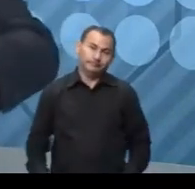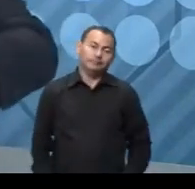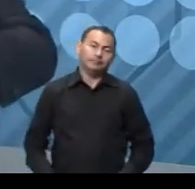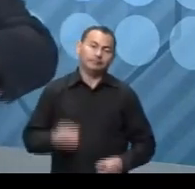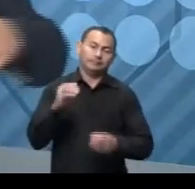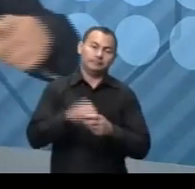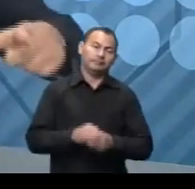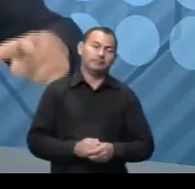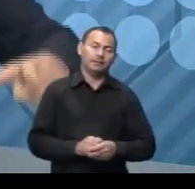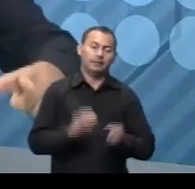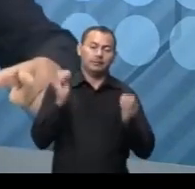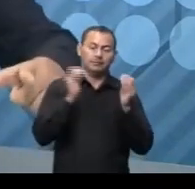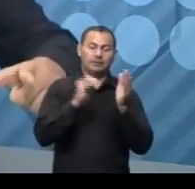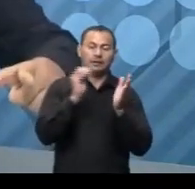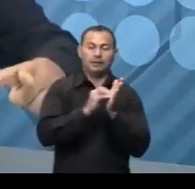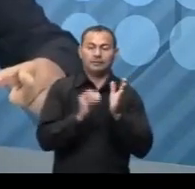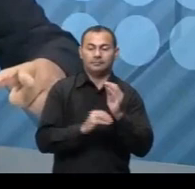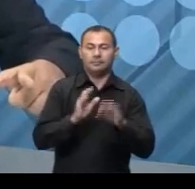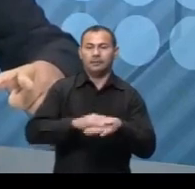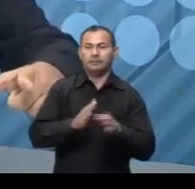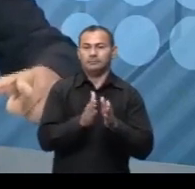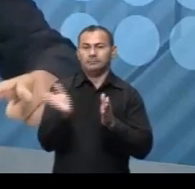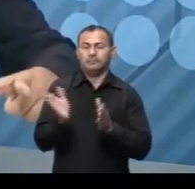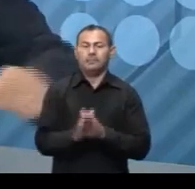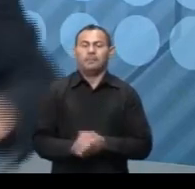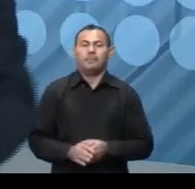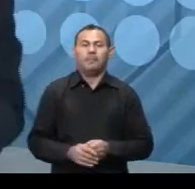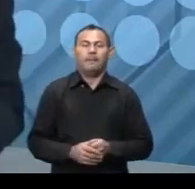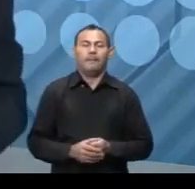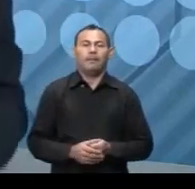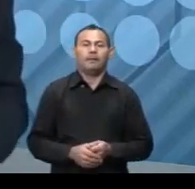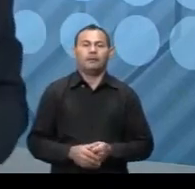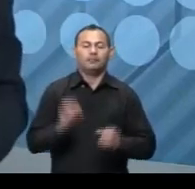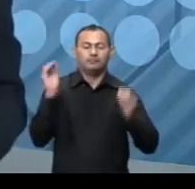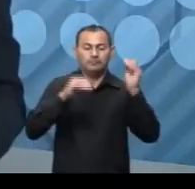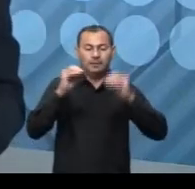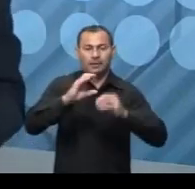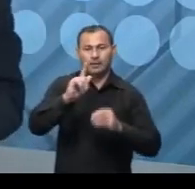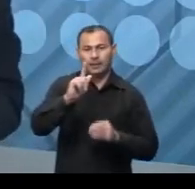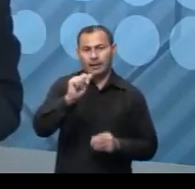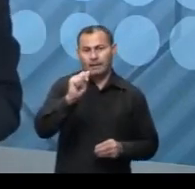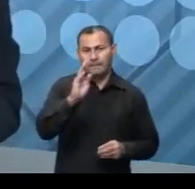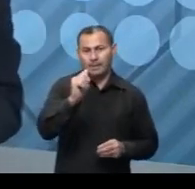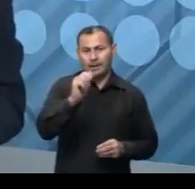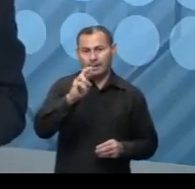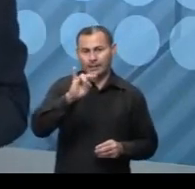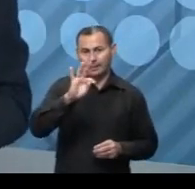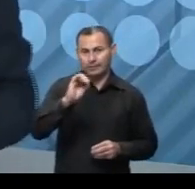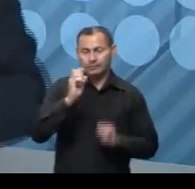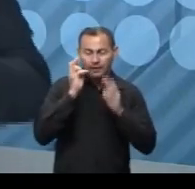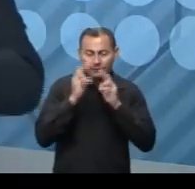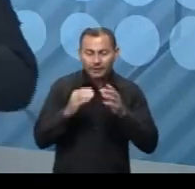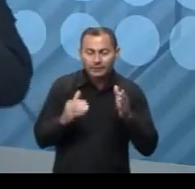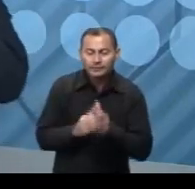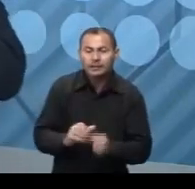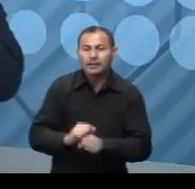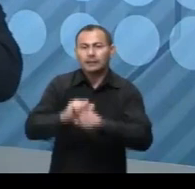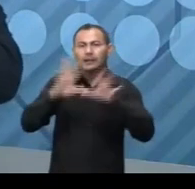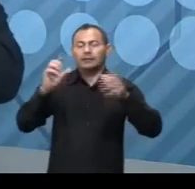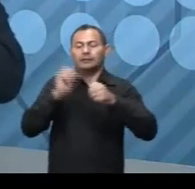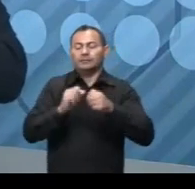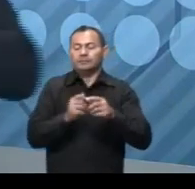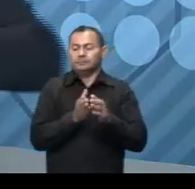Ela está aqui, vou montar meu gabarito um pouquinho mais para cá, tá? Então, montou o gabarito, você vê ali nítido que quando ele